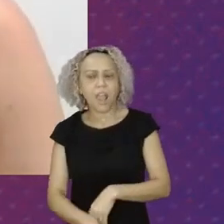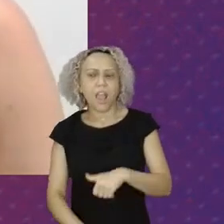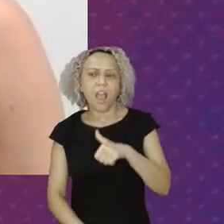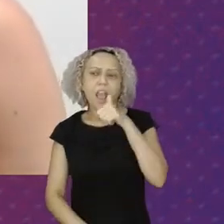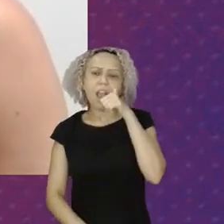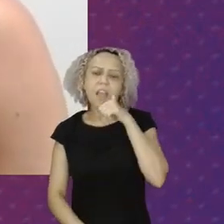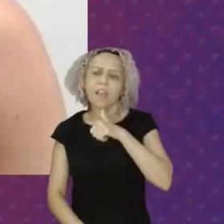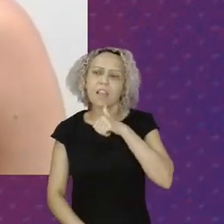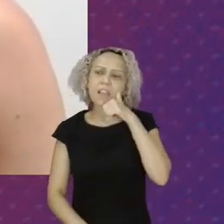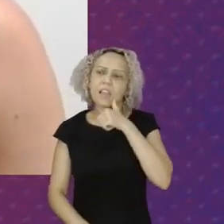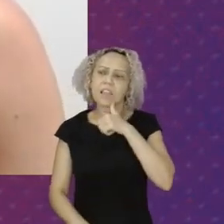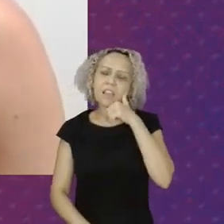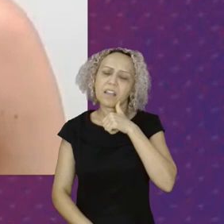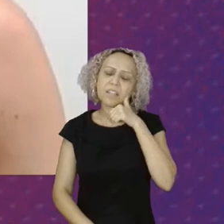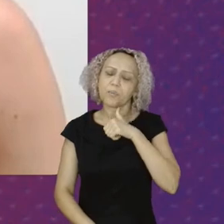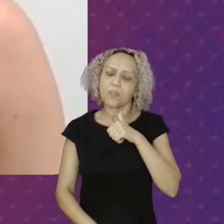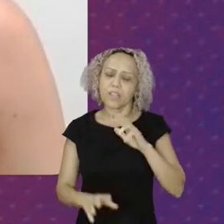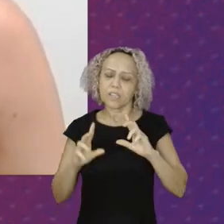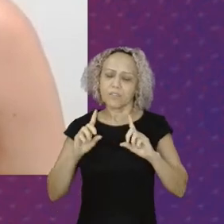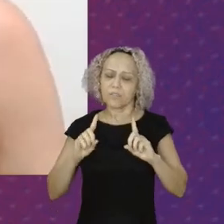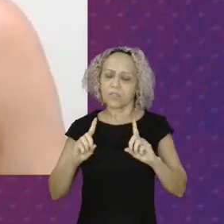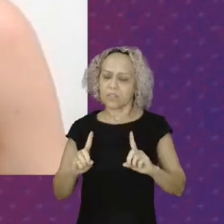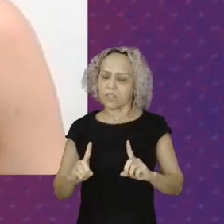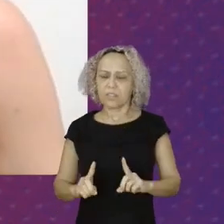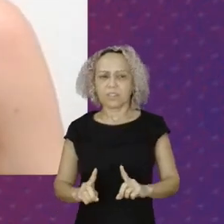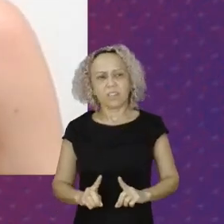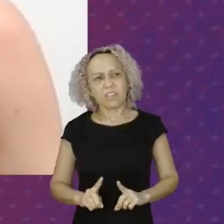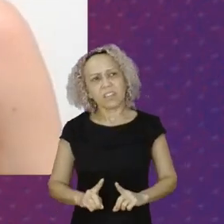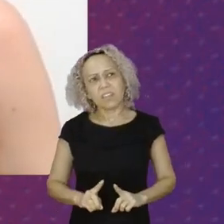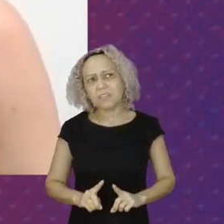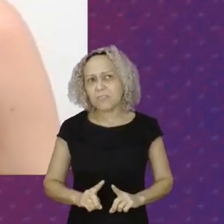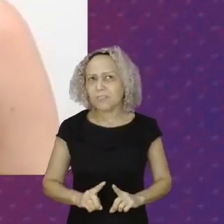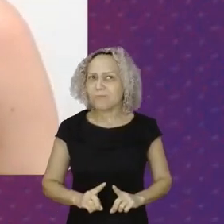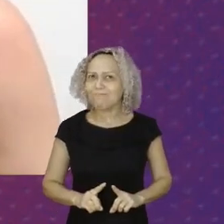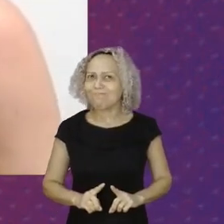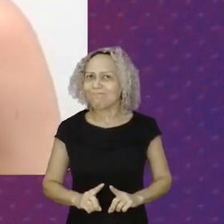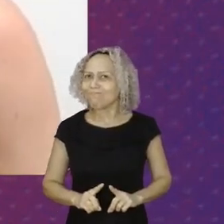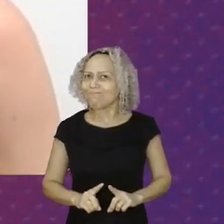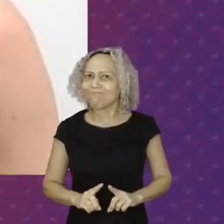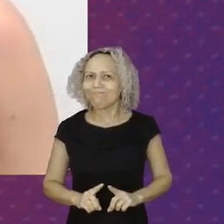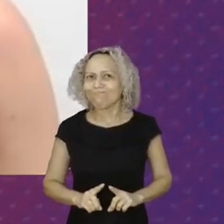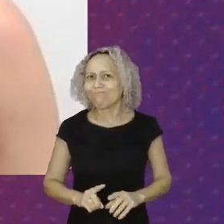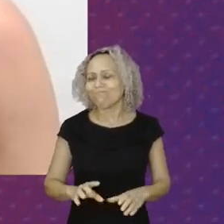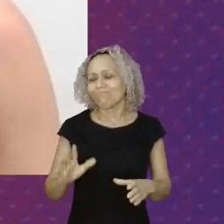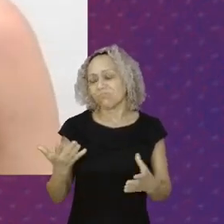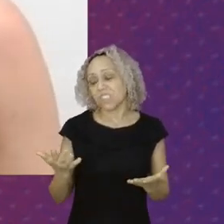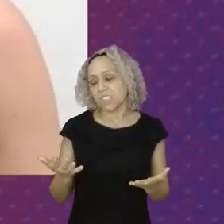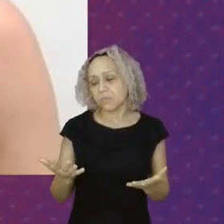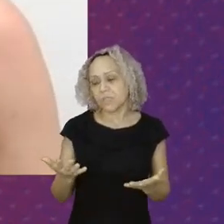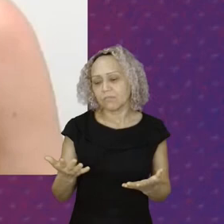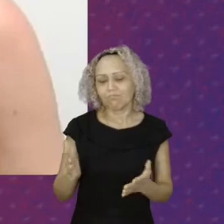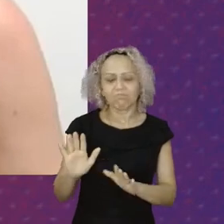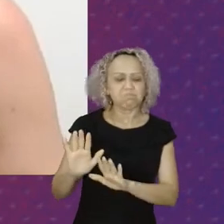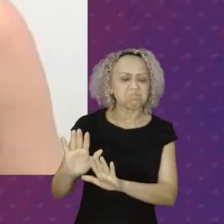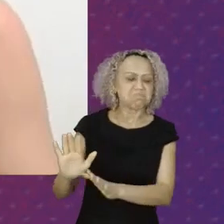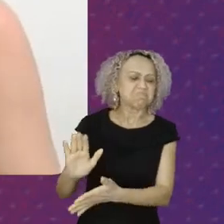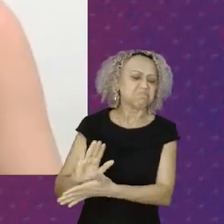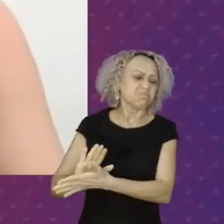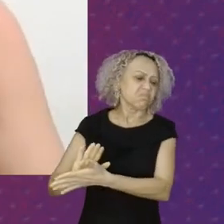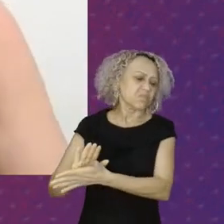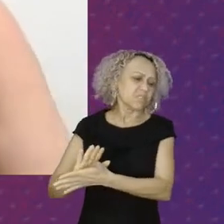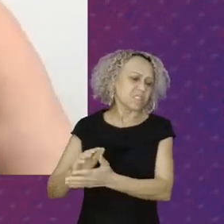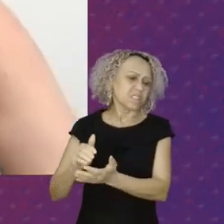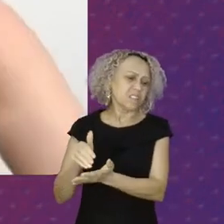estão muito distantes desse universo, dessa discussão, porque não é considerada. E,